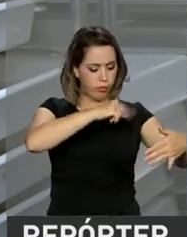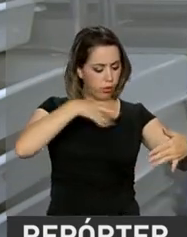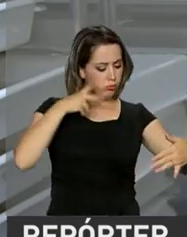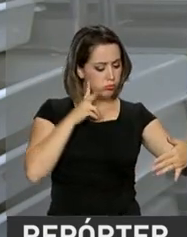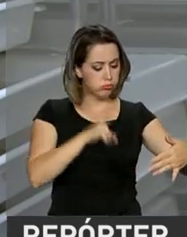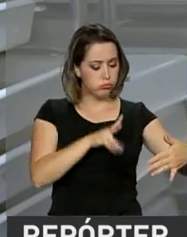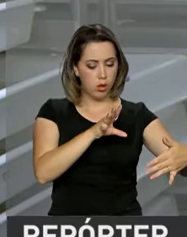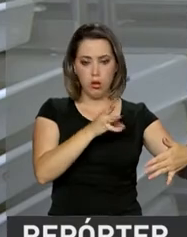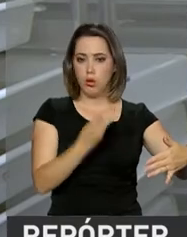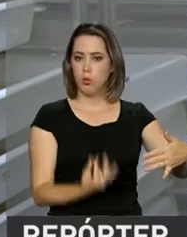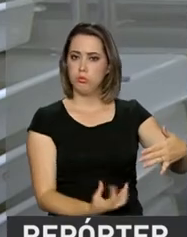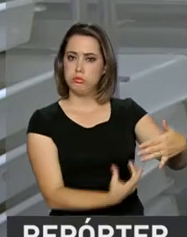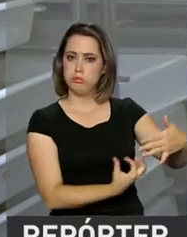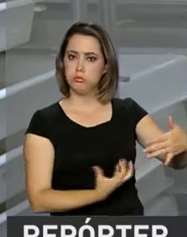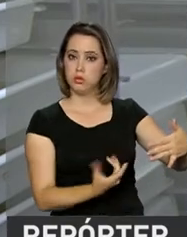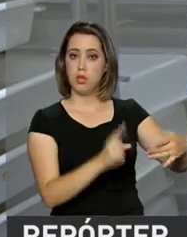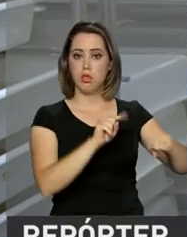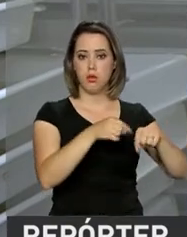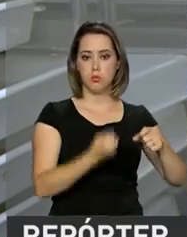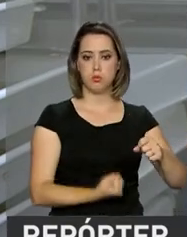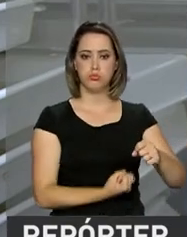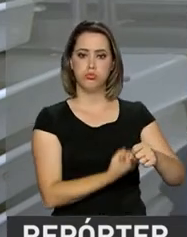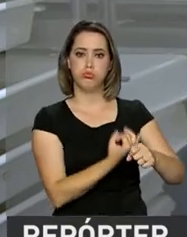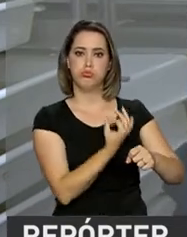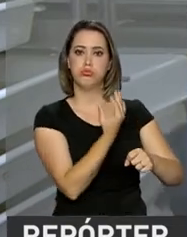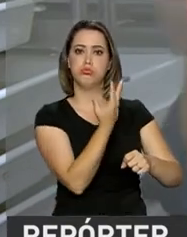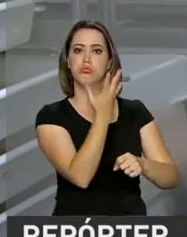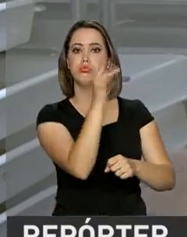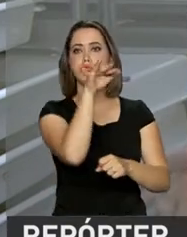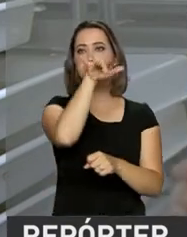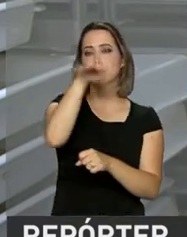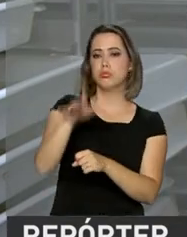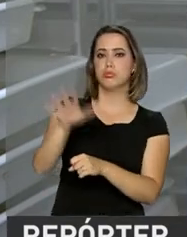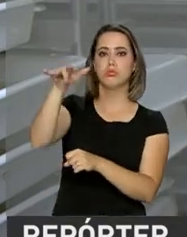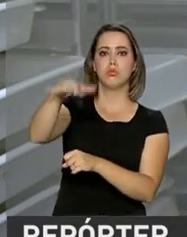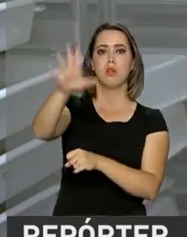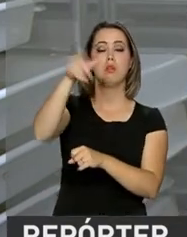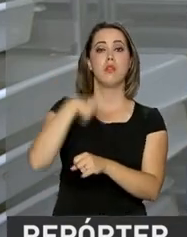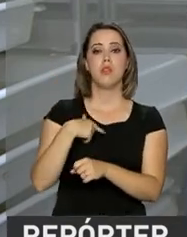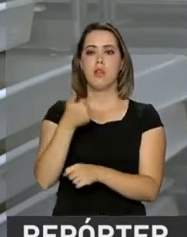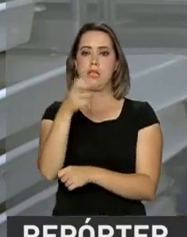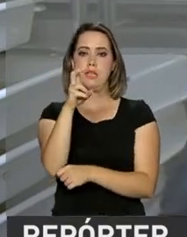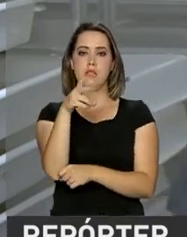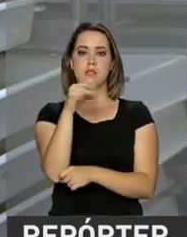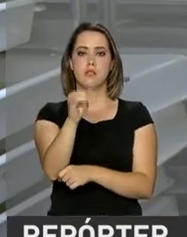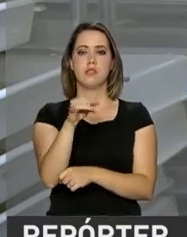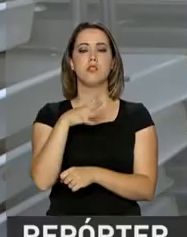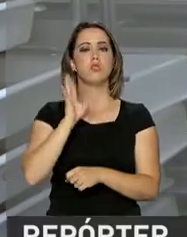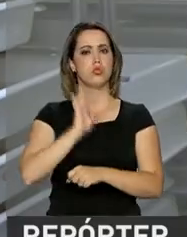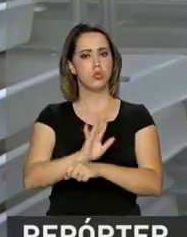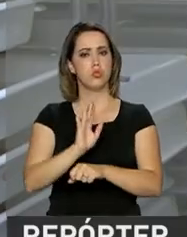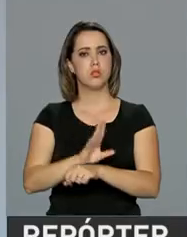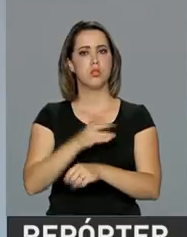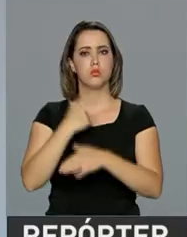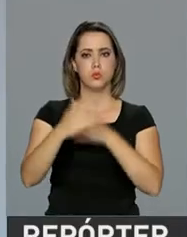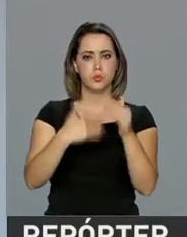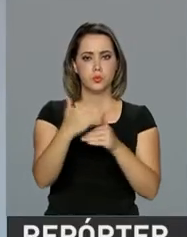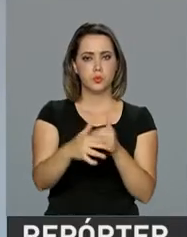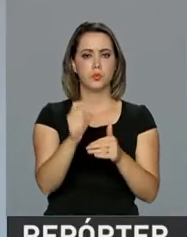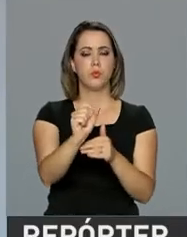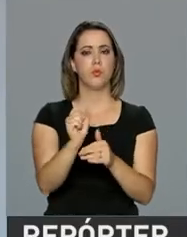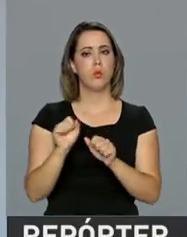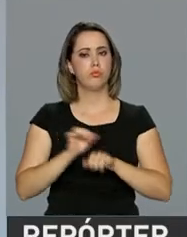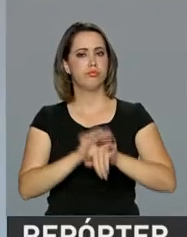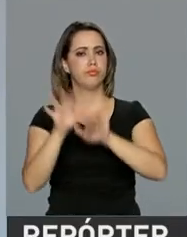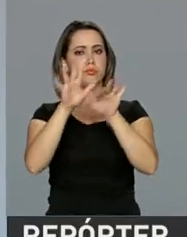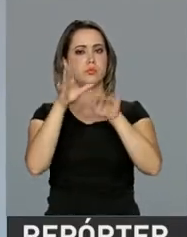larvas. Depois os mosquitos vão sair por esses furinhos e a cada 15 dias um agente faz a manutenção do recipiente. Segundo o